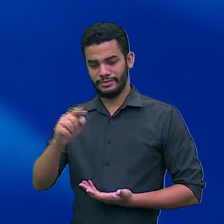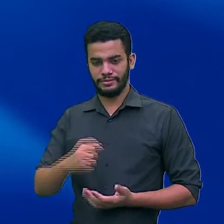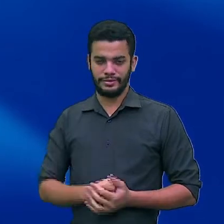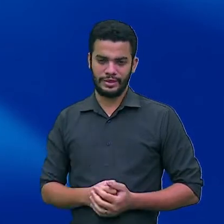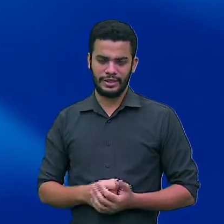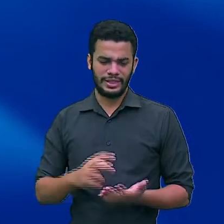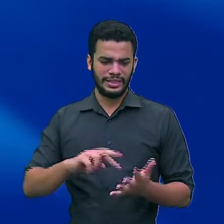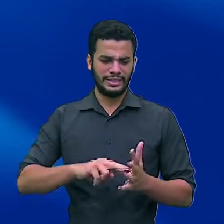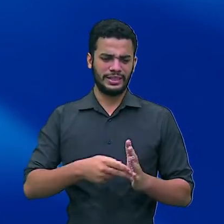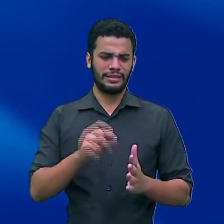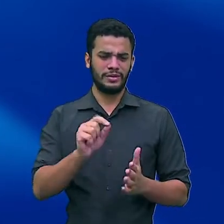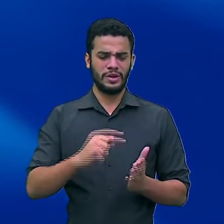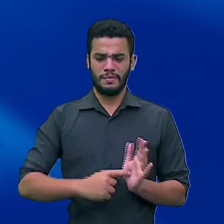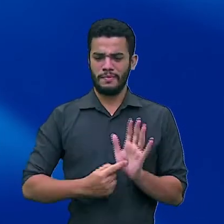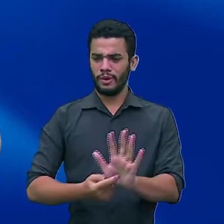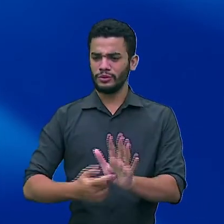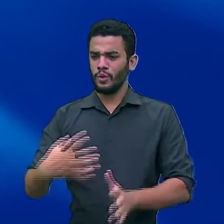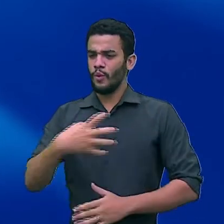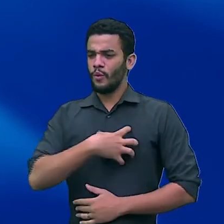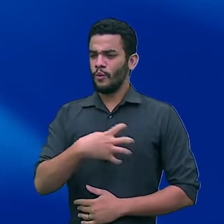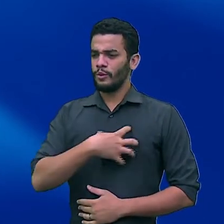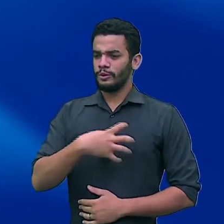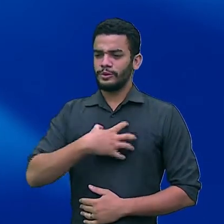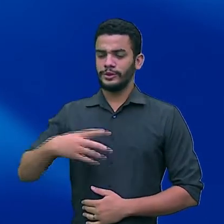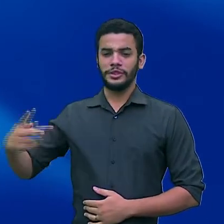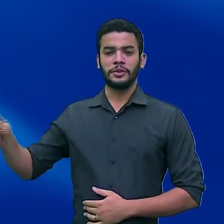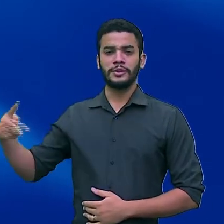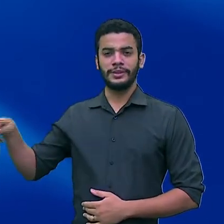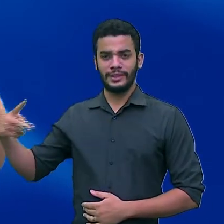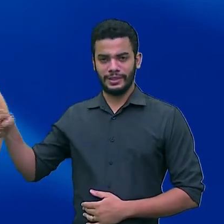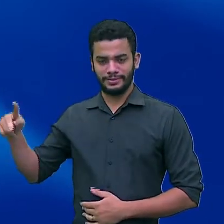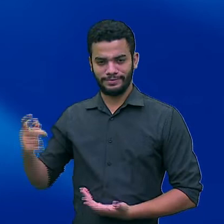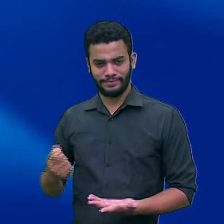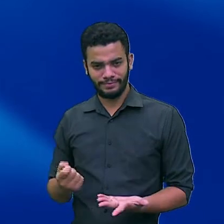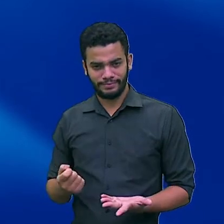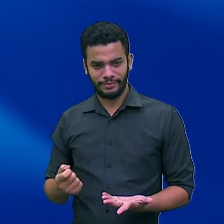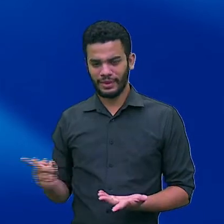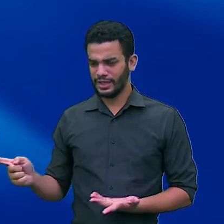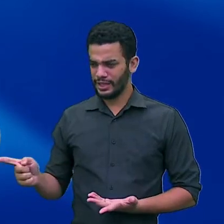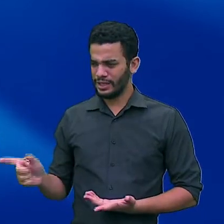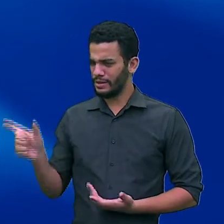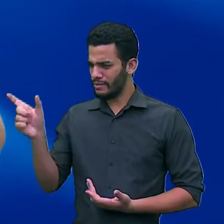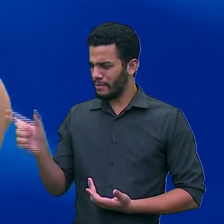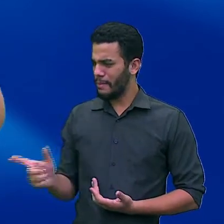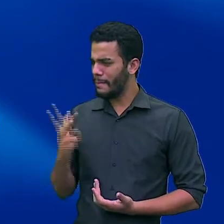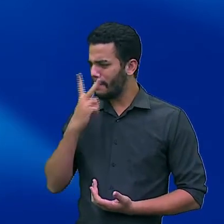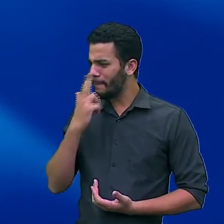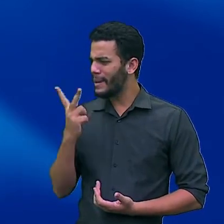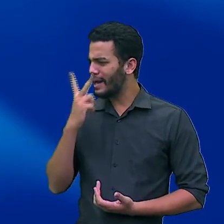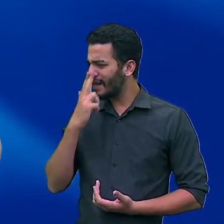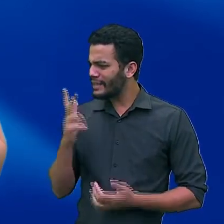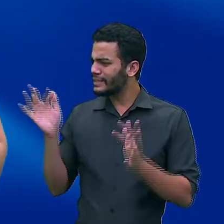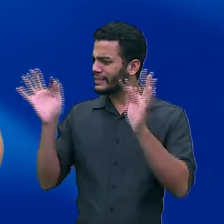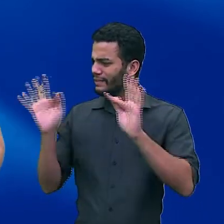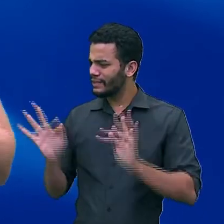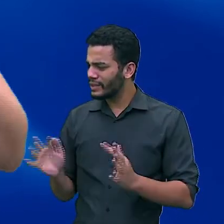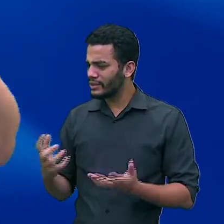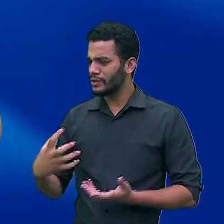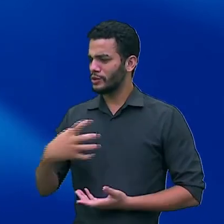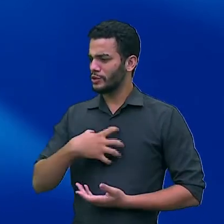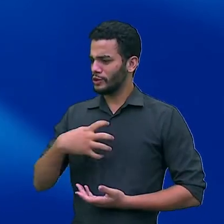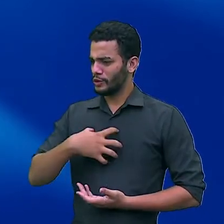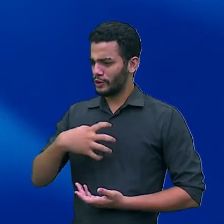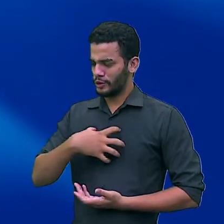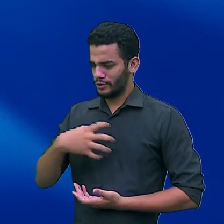intenção do quê? Um estado, não é mesmo? Ela está feliz, ela parece feliz, ela anda feliz,